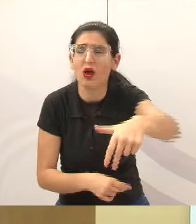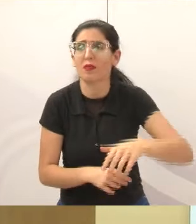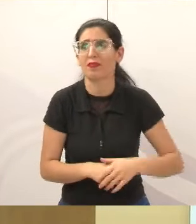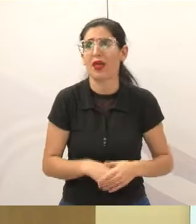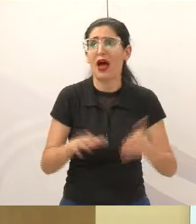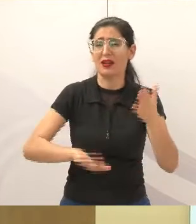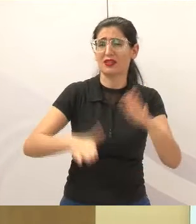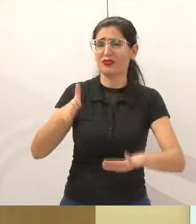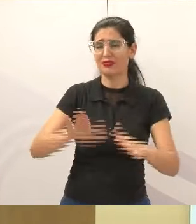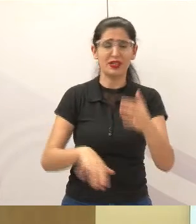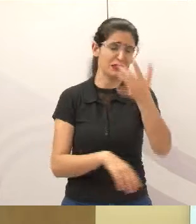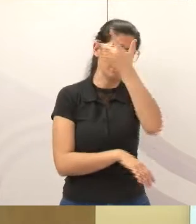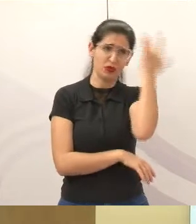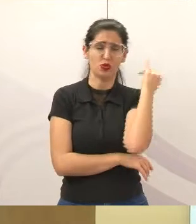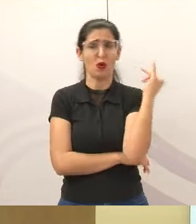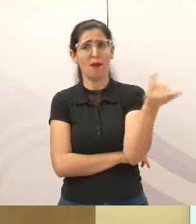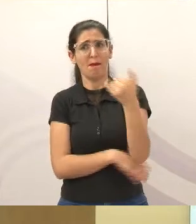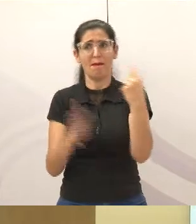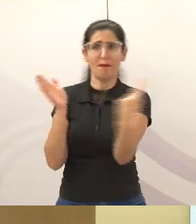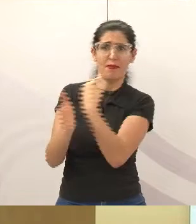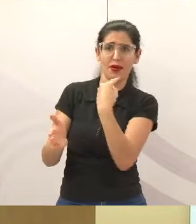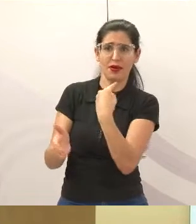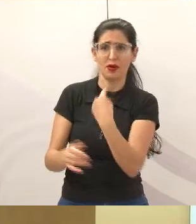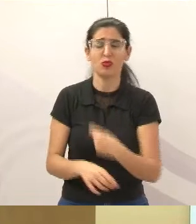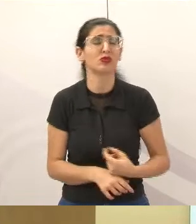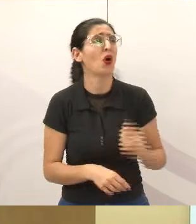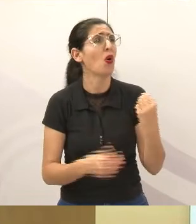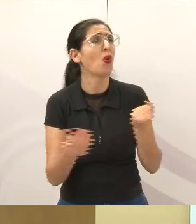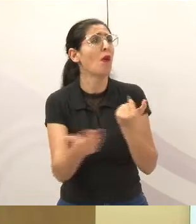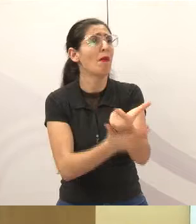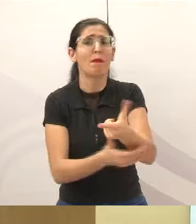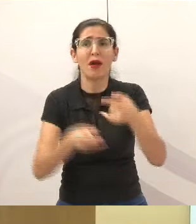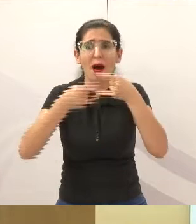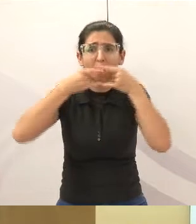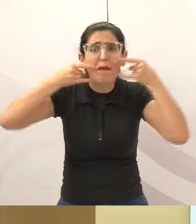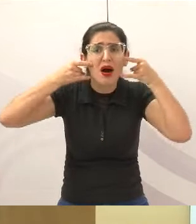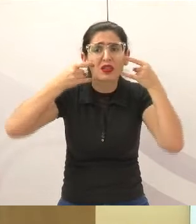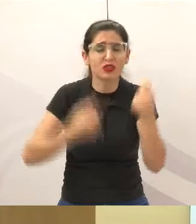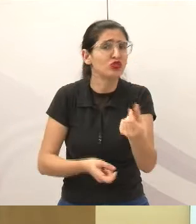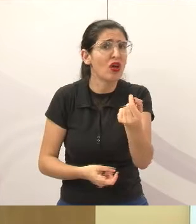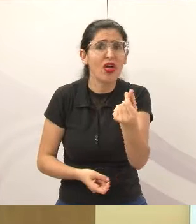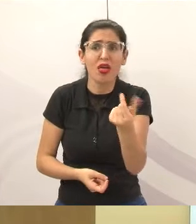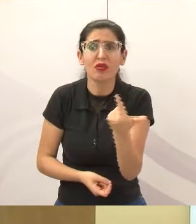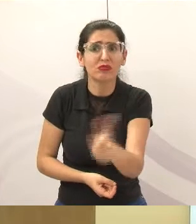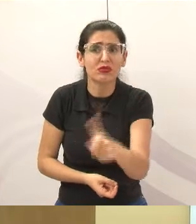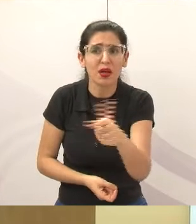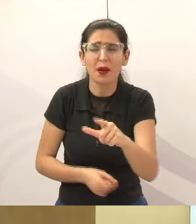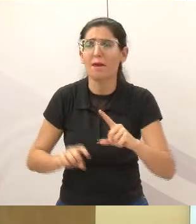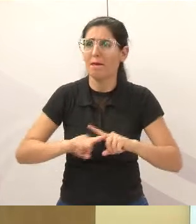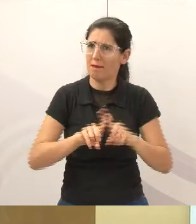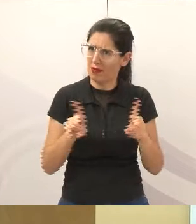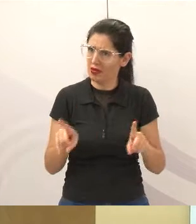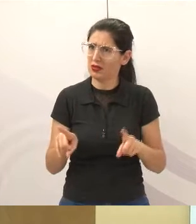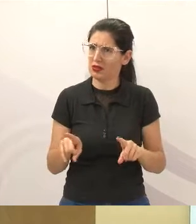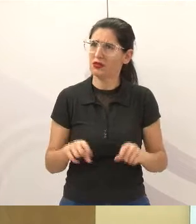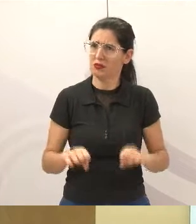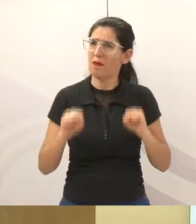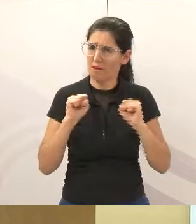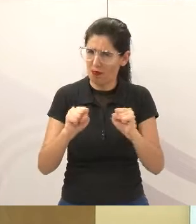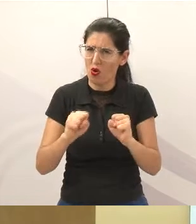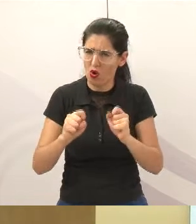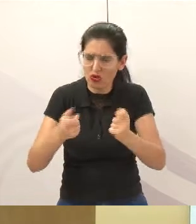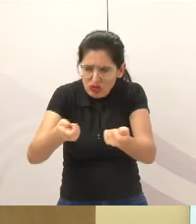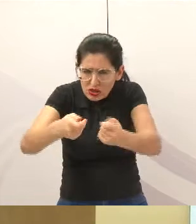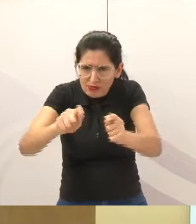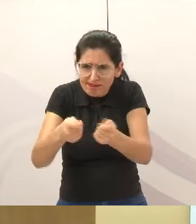gente que não tem condições de comprar máscara, Patrícia, mas hoje existem várias formas de fazer essa máscara de